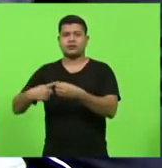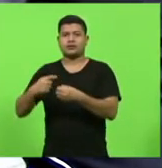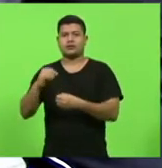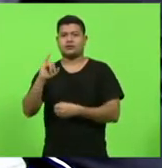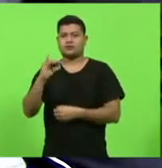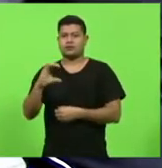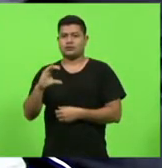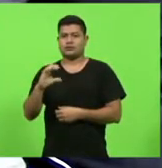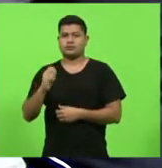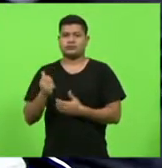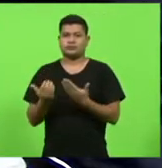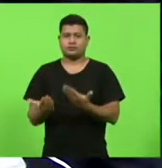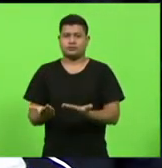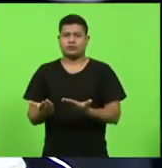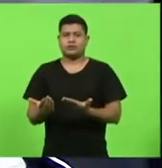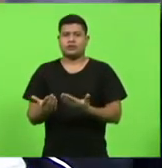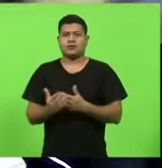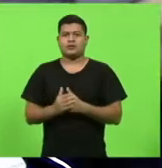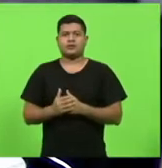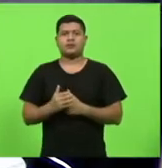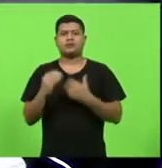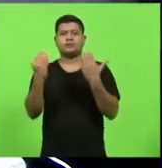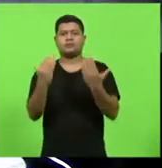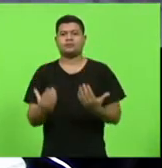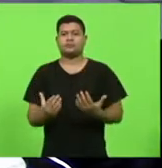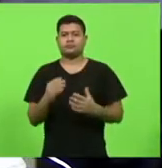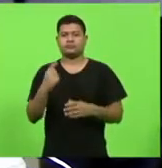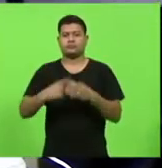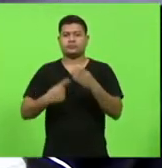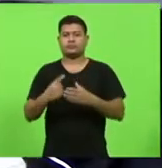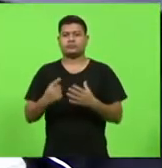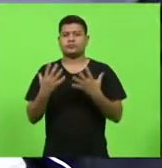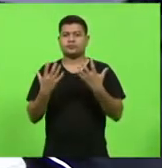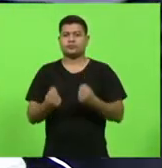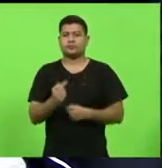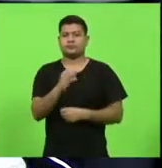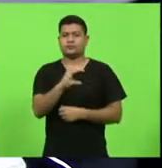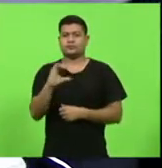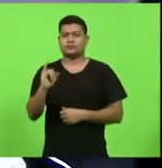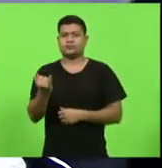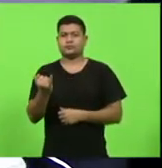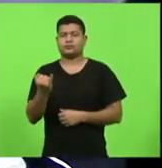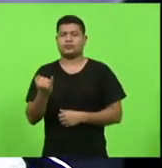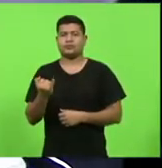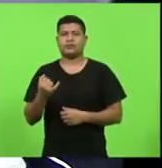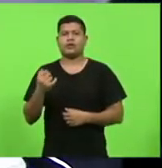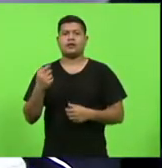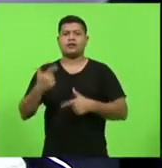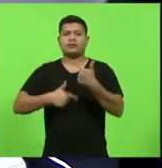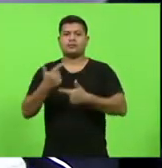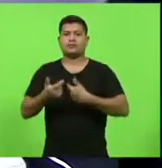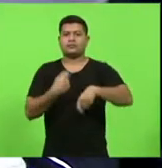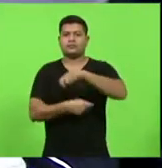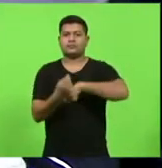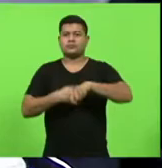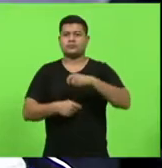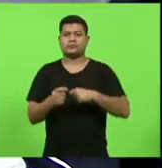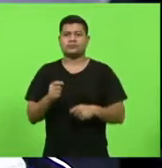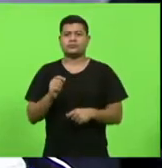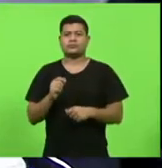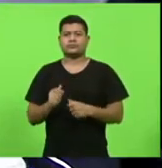das comissões de Constituição e Justiça, Comissão de Finanças e Tributação e Comissão de Trabalho, Administração e Serviço Público. Em